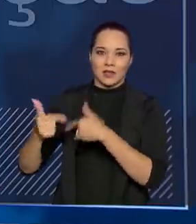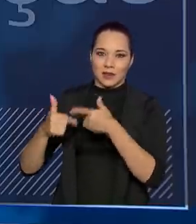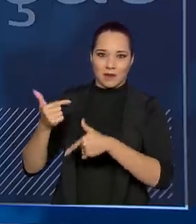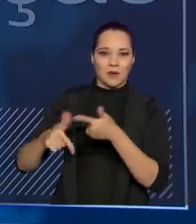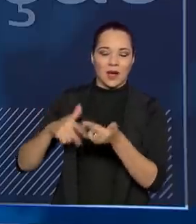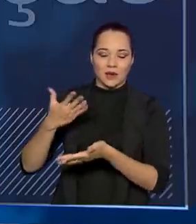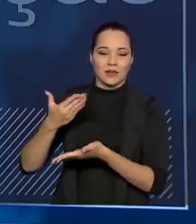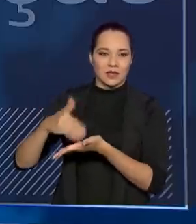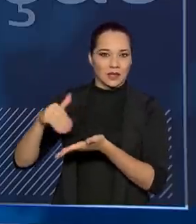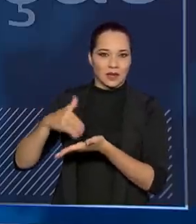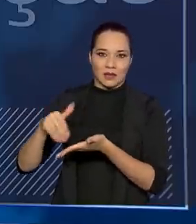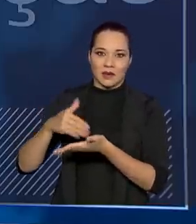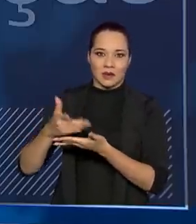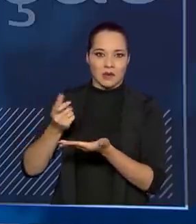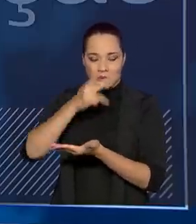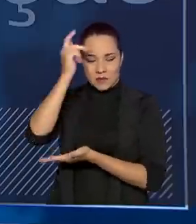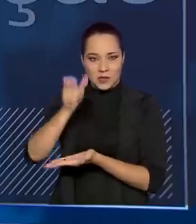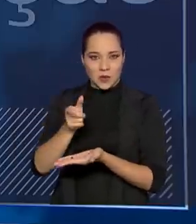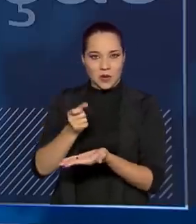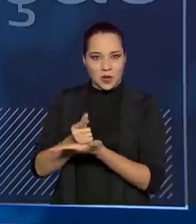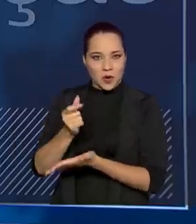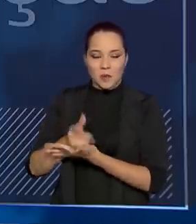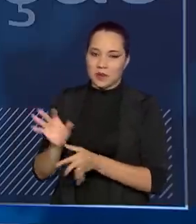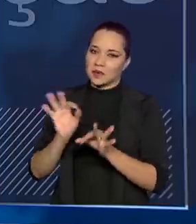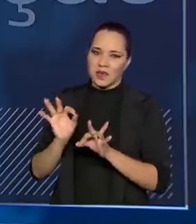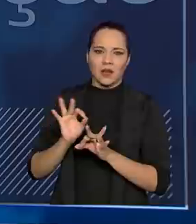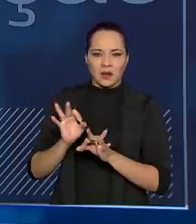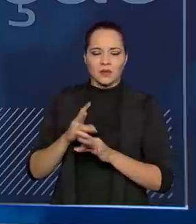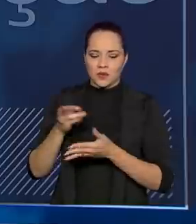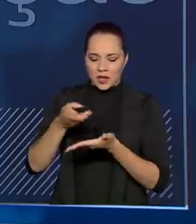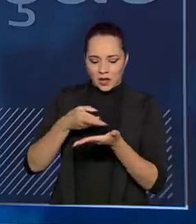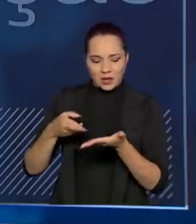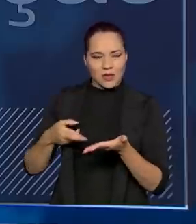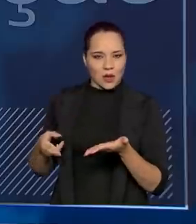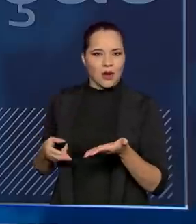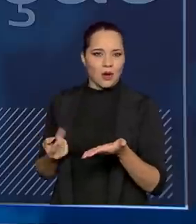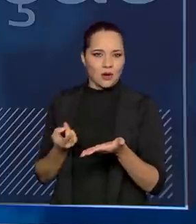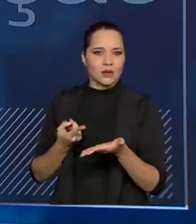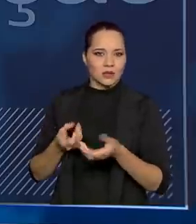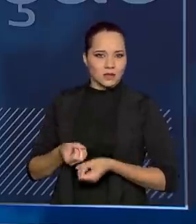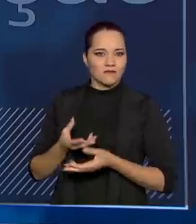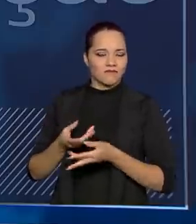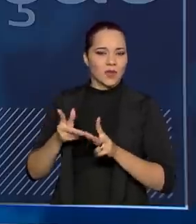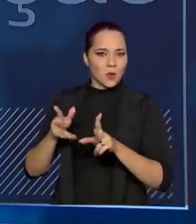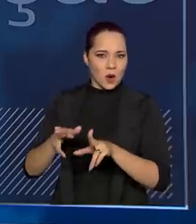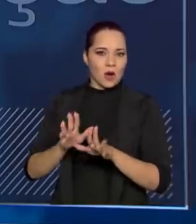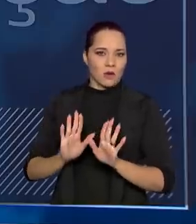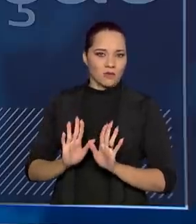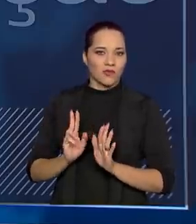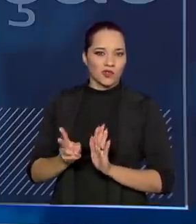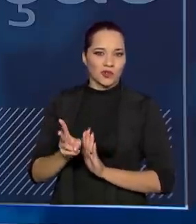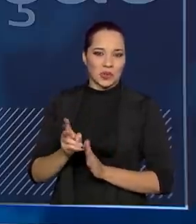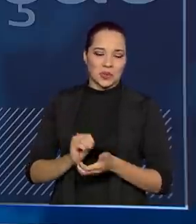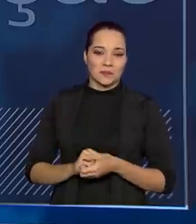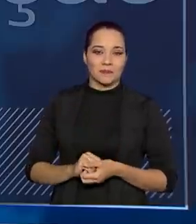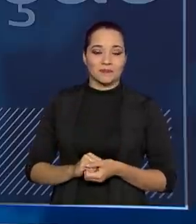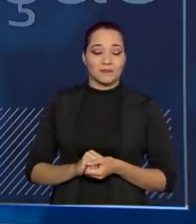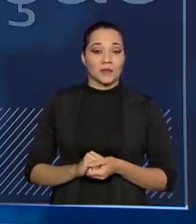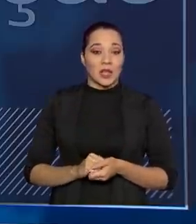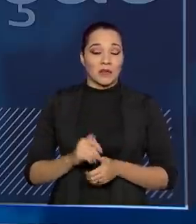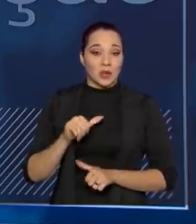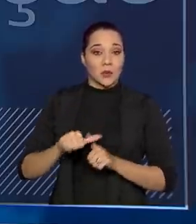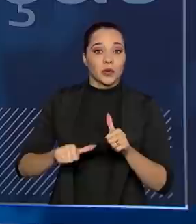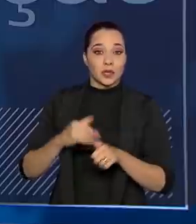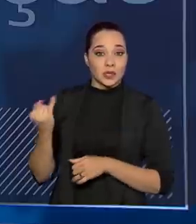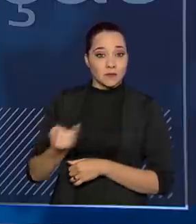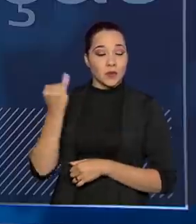do Consumidor, né? Eu acho que as nossas entregas, nossos relatórios são bem expressivos nesse sentido. Eu acho que há uma mudança